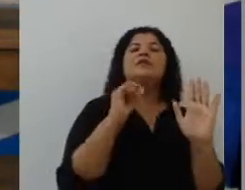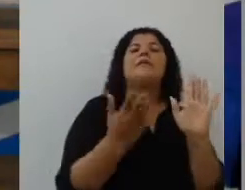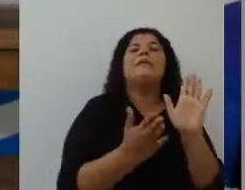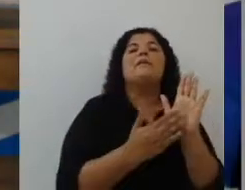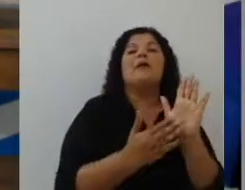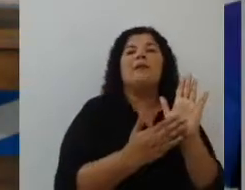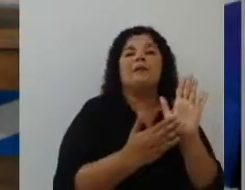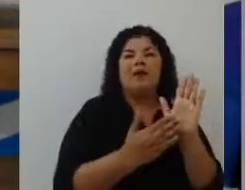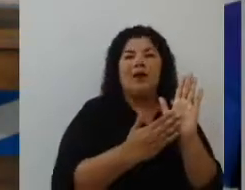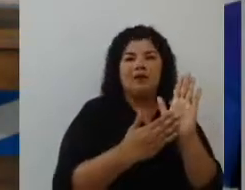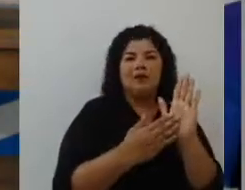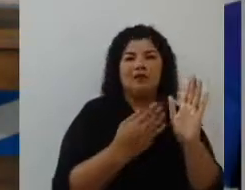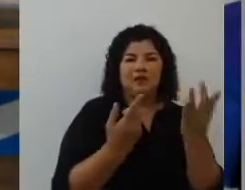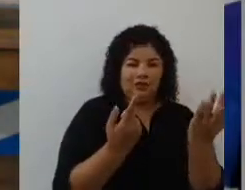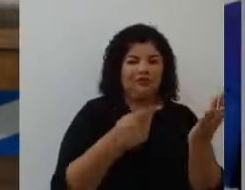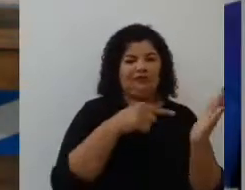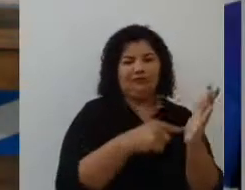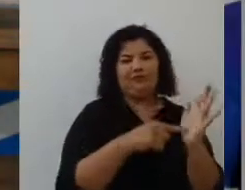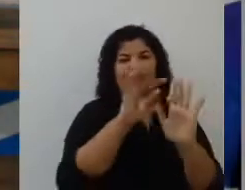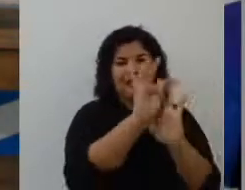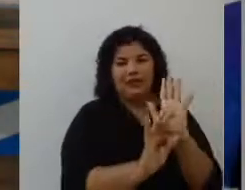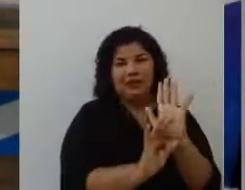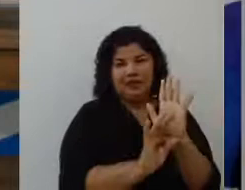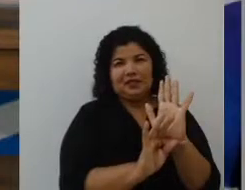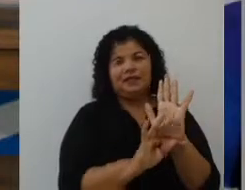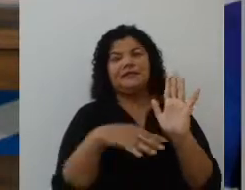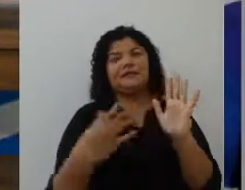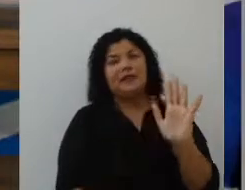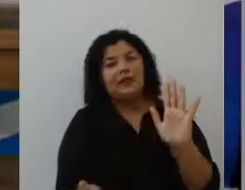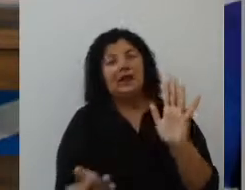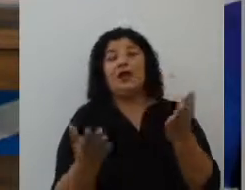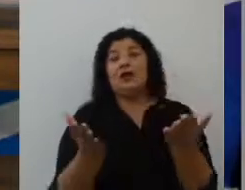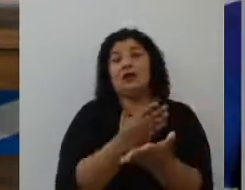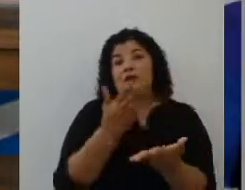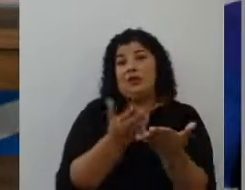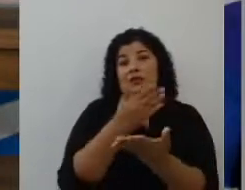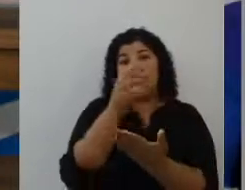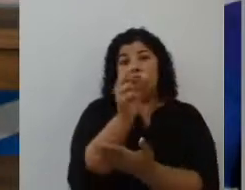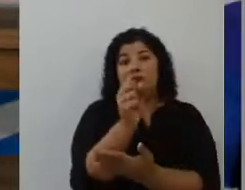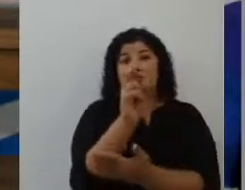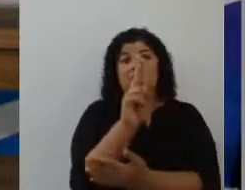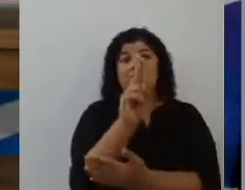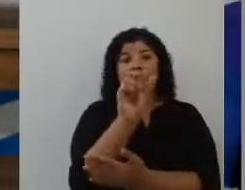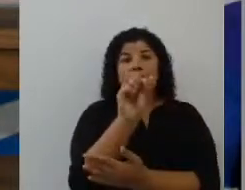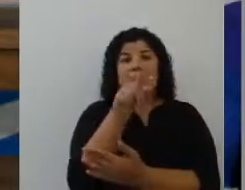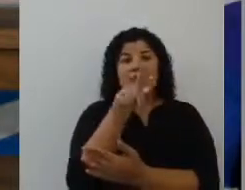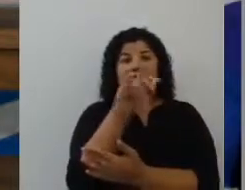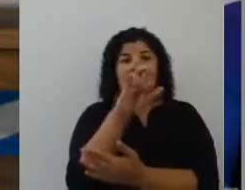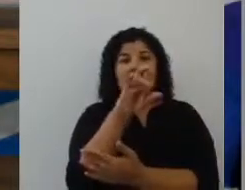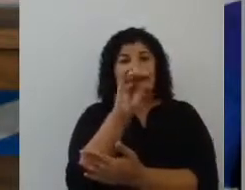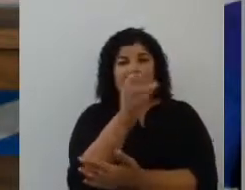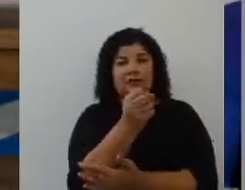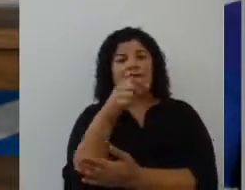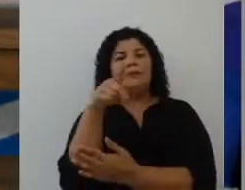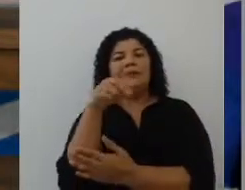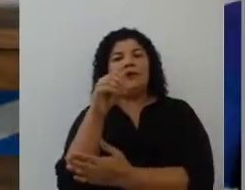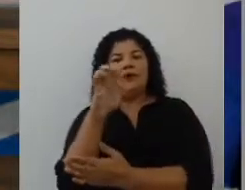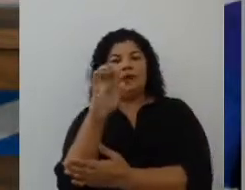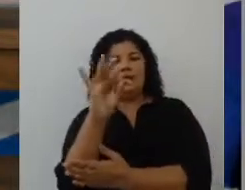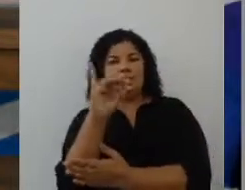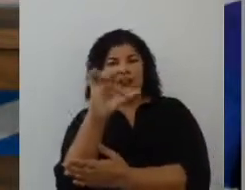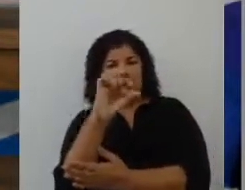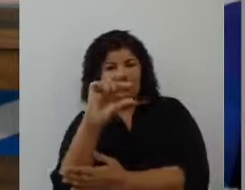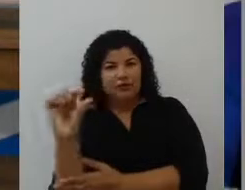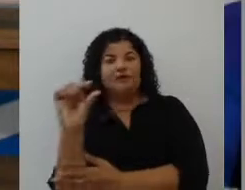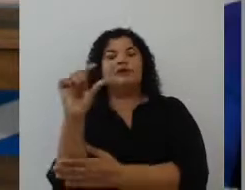propósito discursivo daquele texto. Beleza? Então esse livro, Suspiros Poéticos e Saudades, ele foi publicado tanto no Brasil quanto na França, tá?